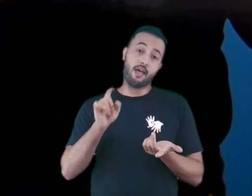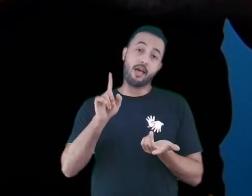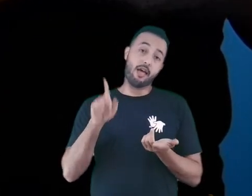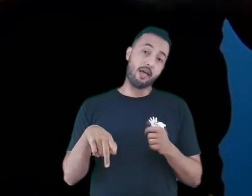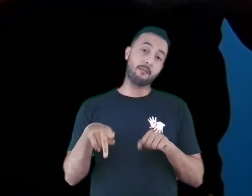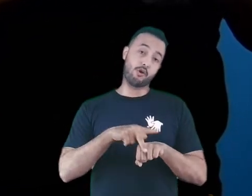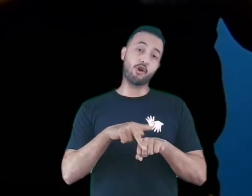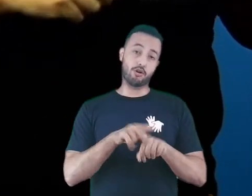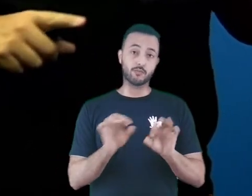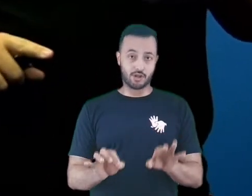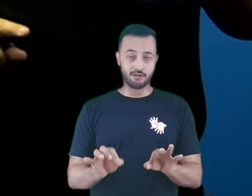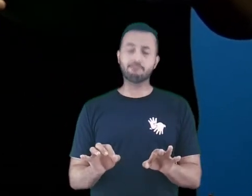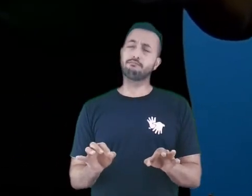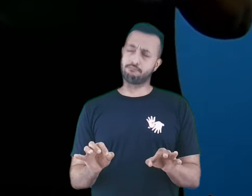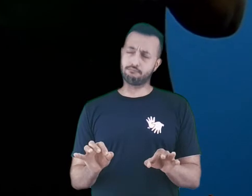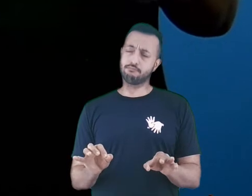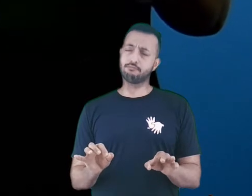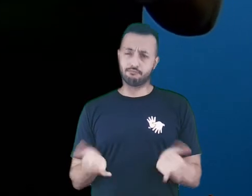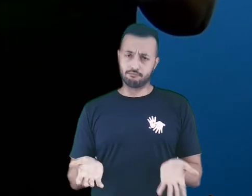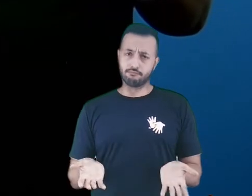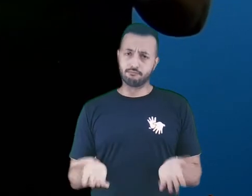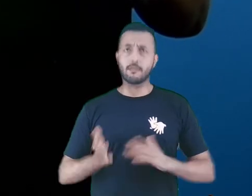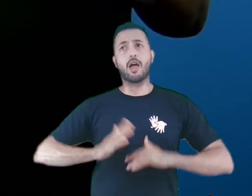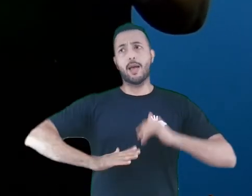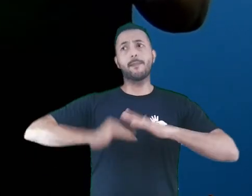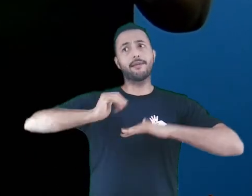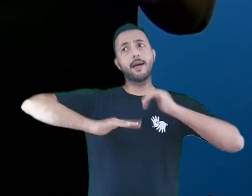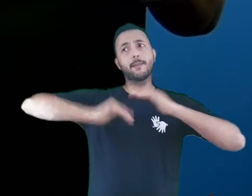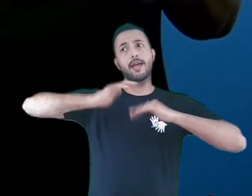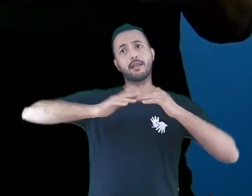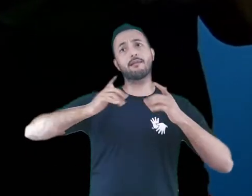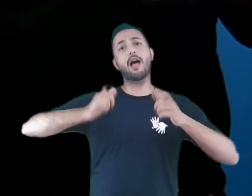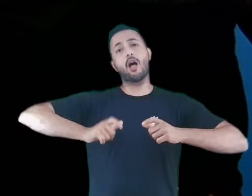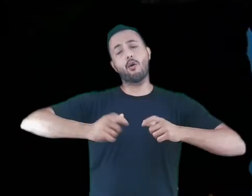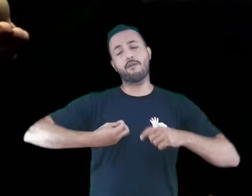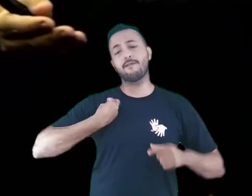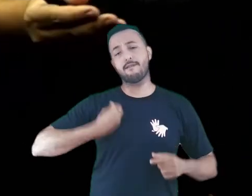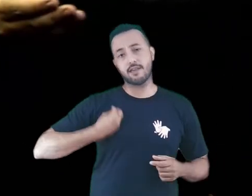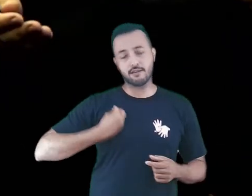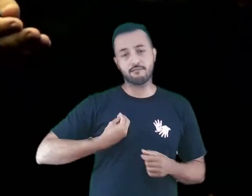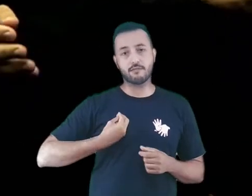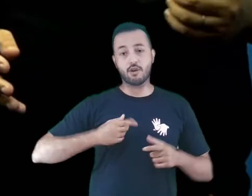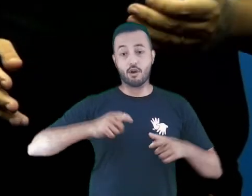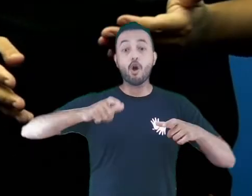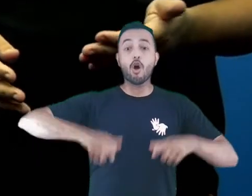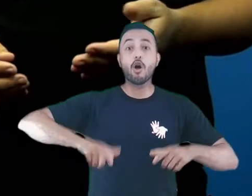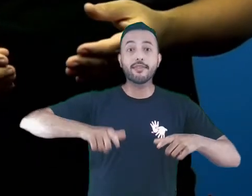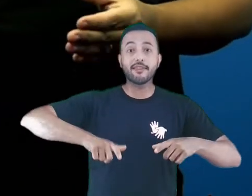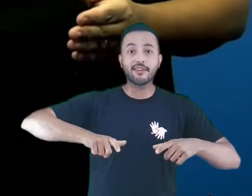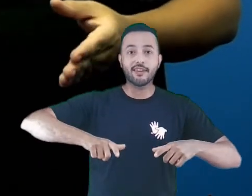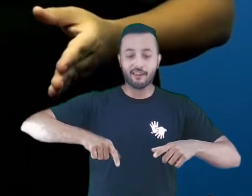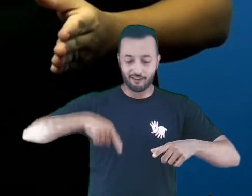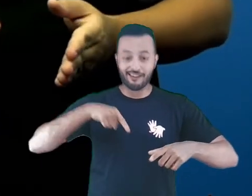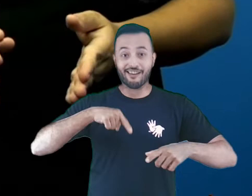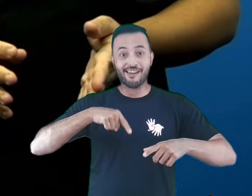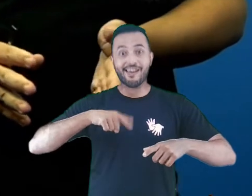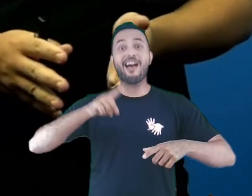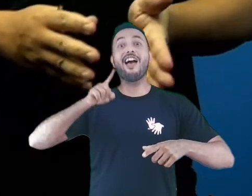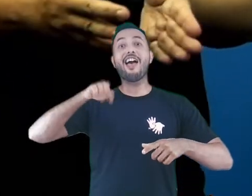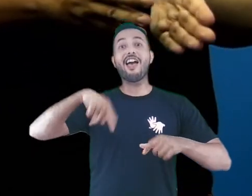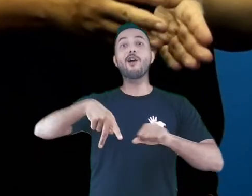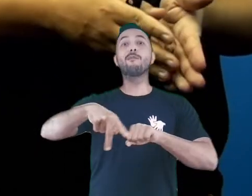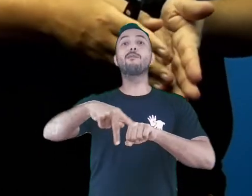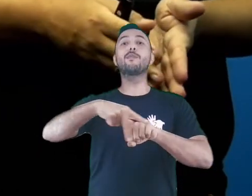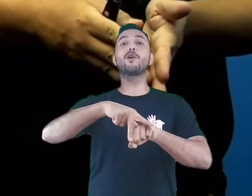correto? Certo. É o apartamento onde vivi. Esse onde será aquele